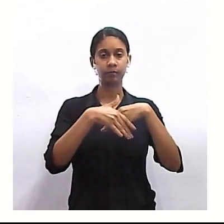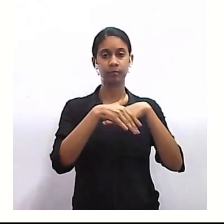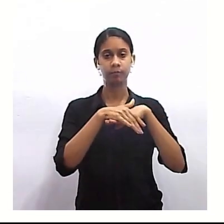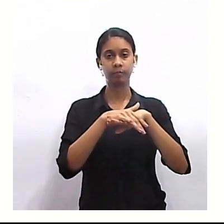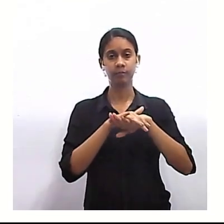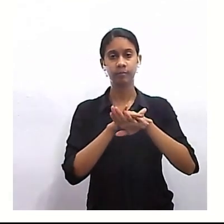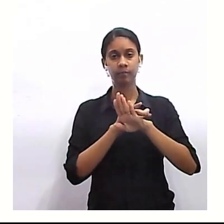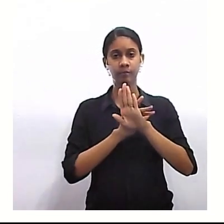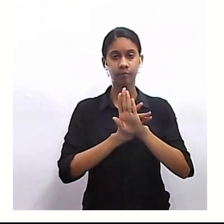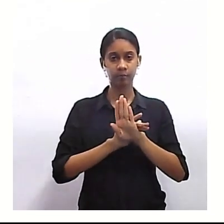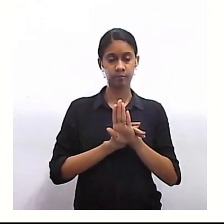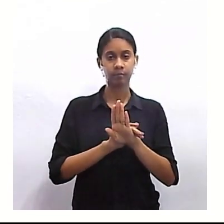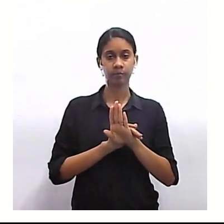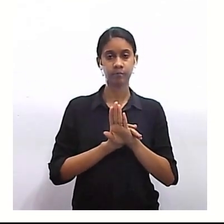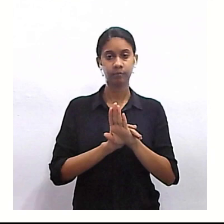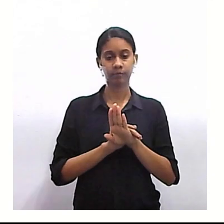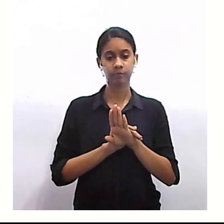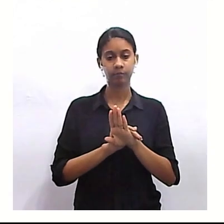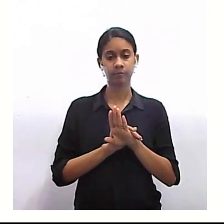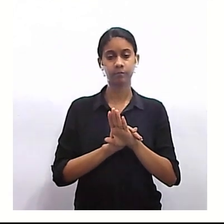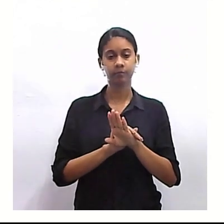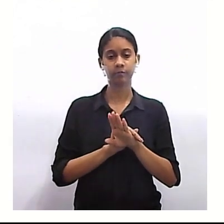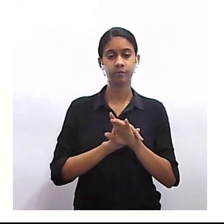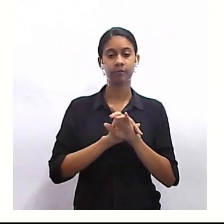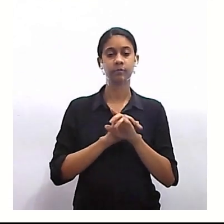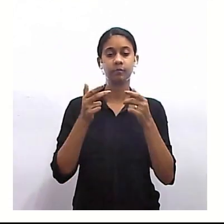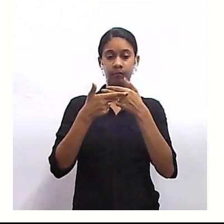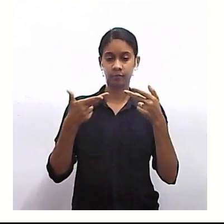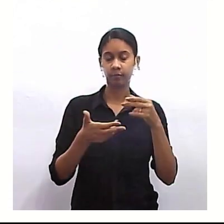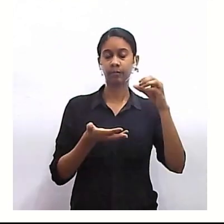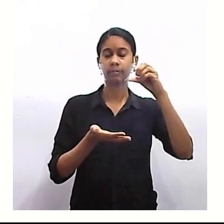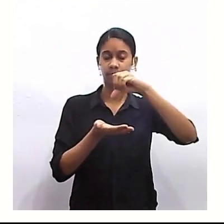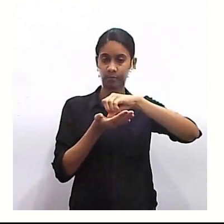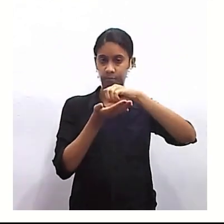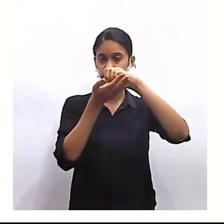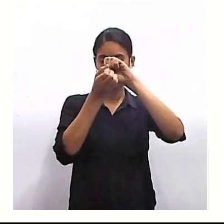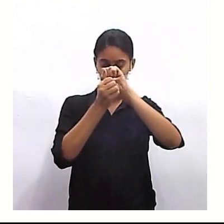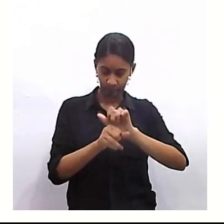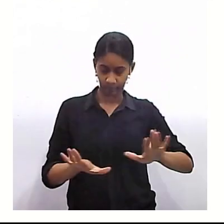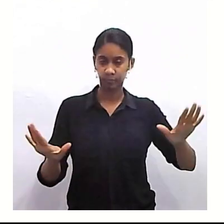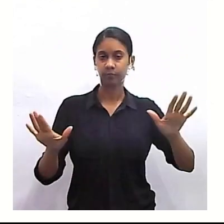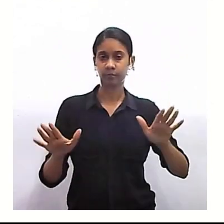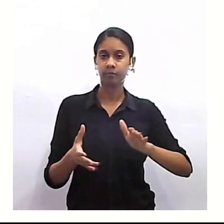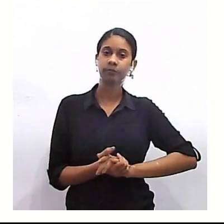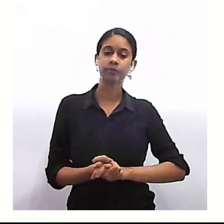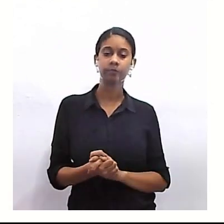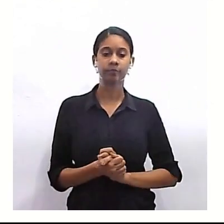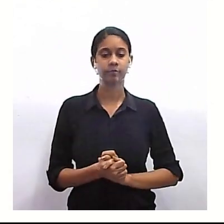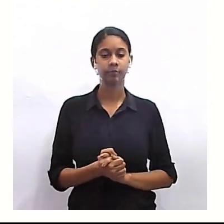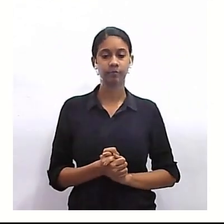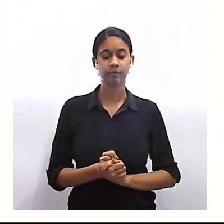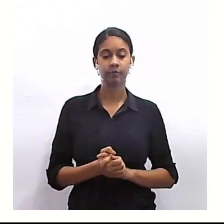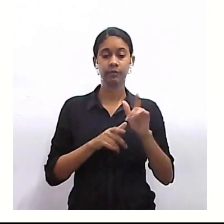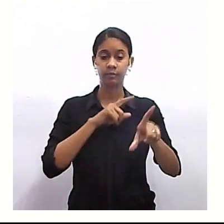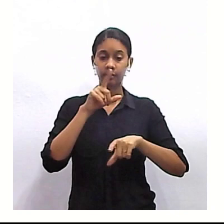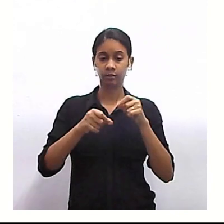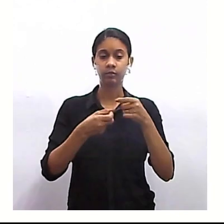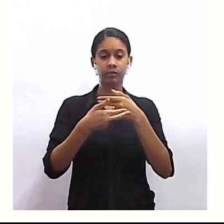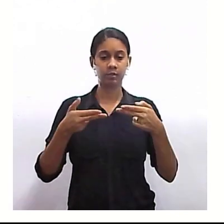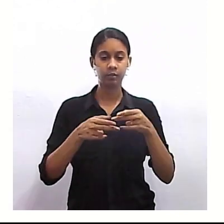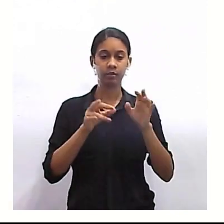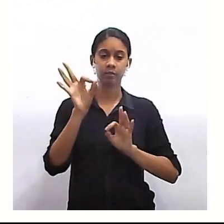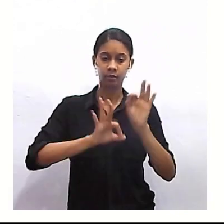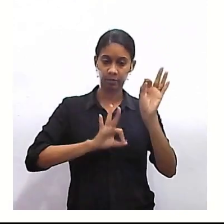Armazenamento as mercadorias no CD. Armazenando as mercadorias no CD. Escolha de dispositivos, equipamentos e estrutura